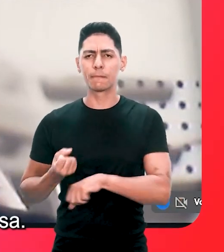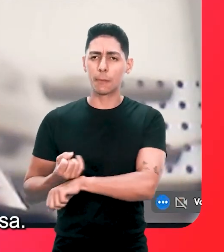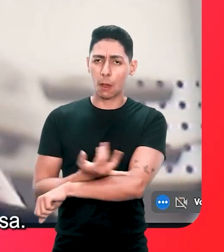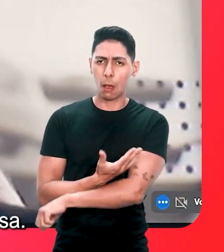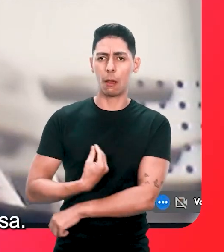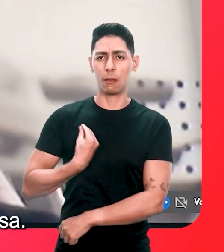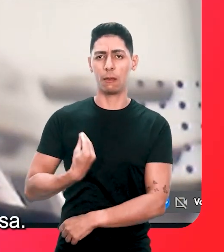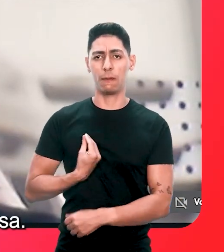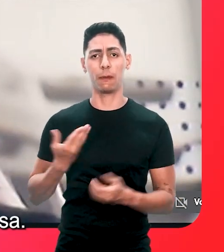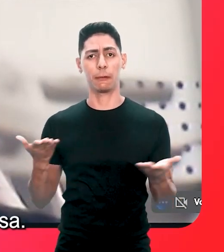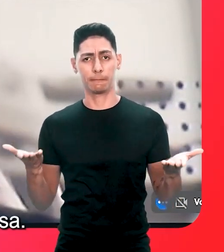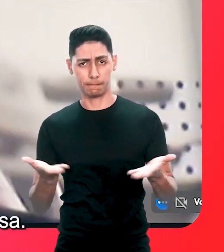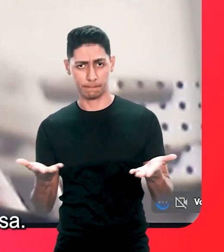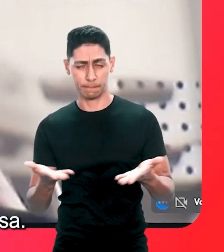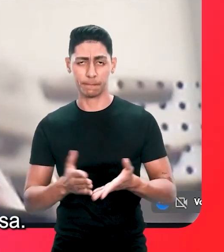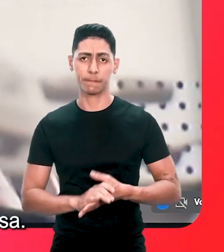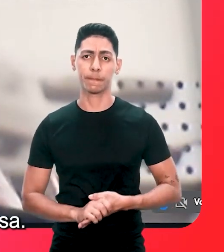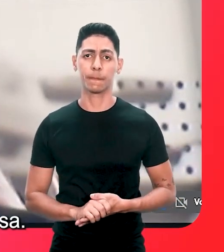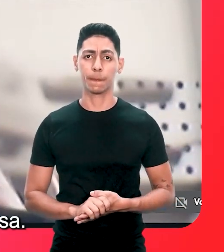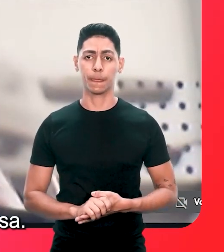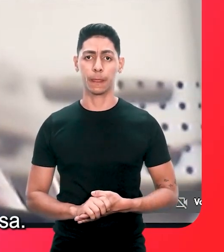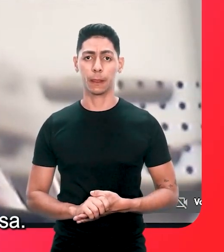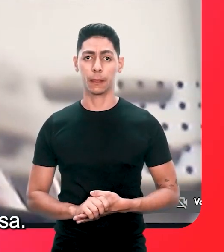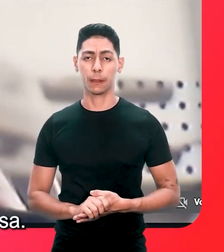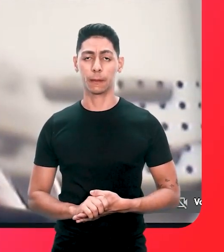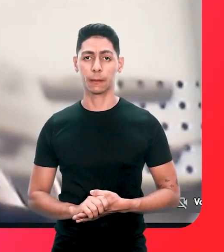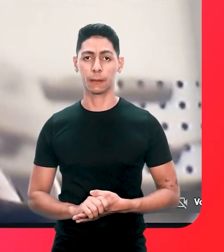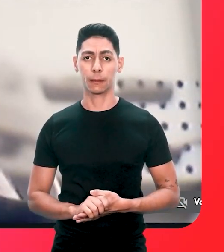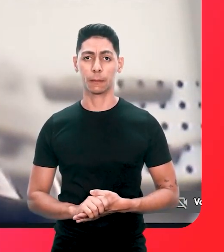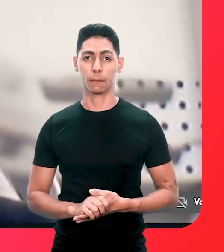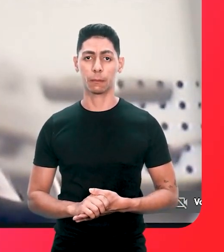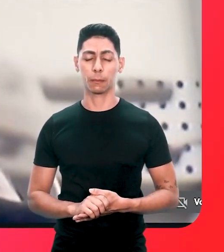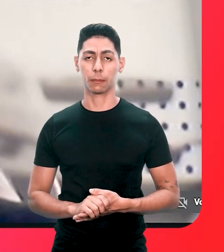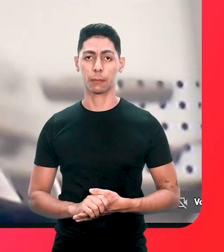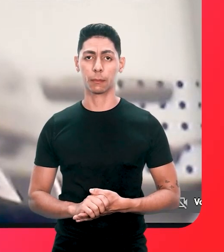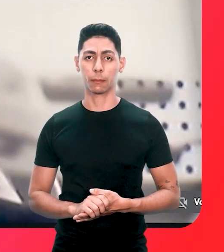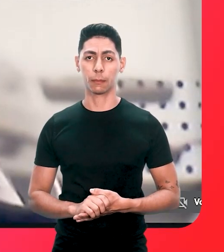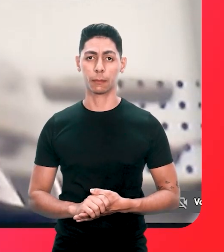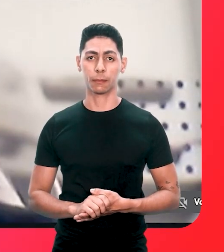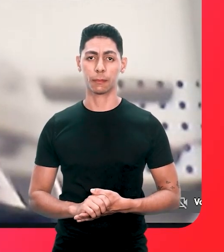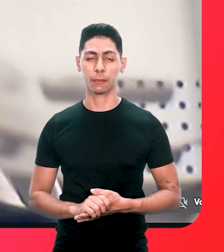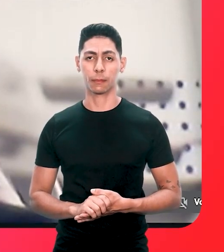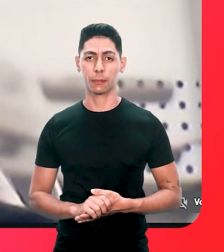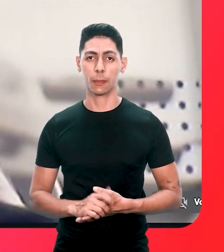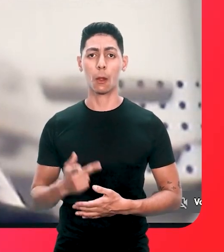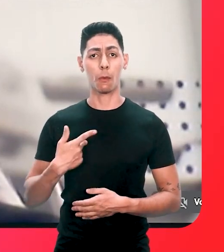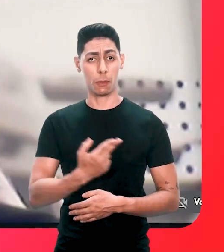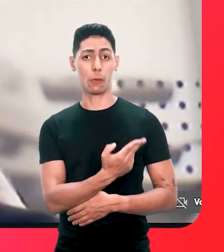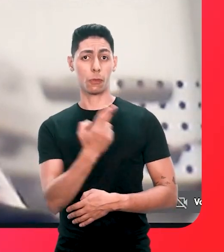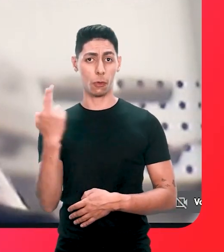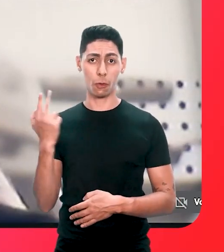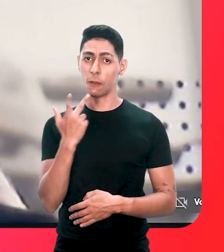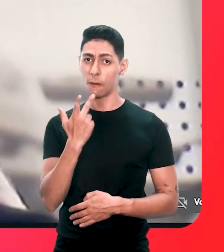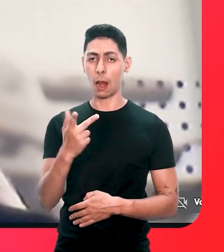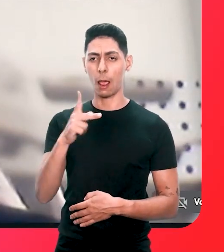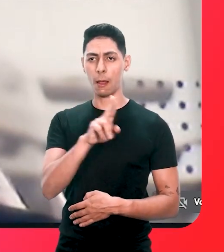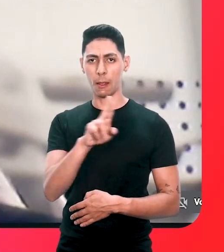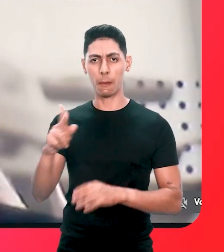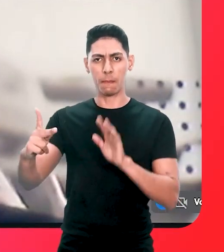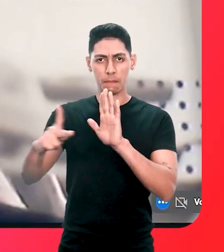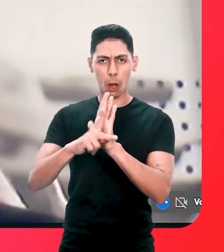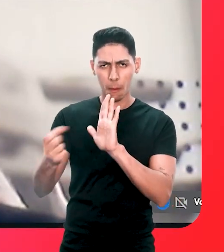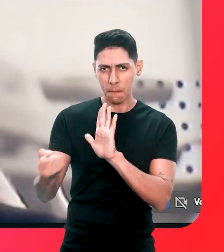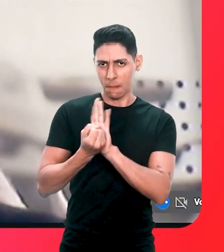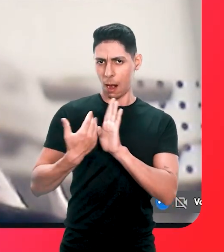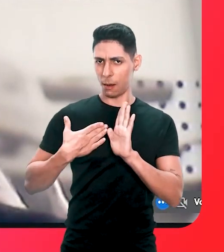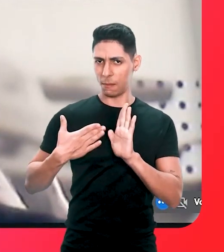contigo. O meu de guerra, que uso como uma pessoa, a gente costuma dizer, o sobrenome é o Petri. Eu